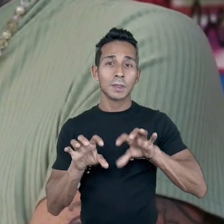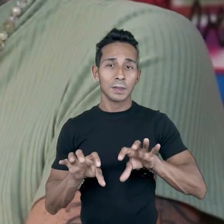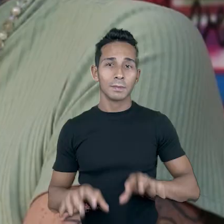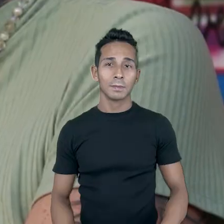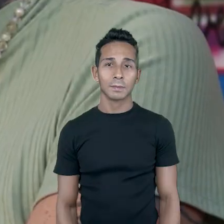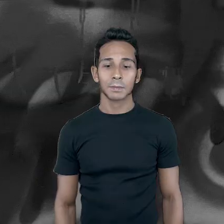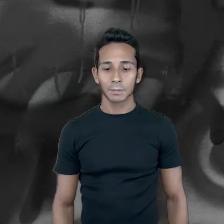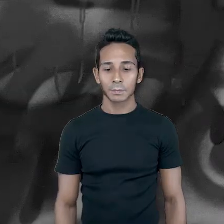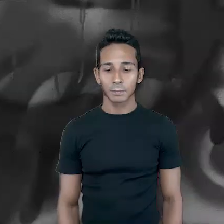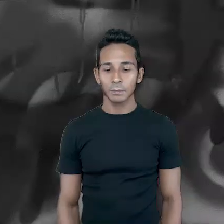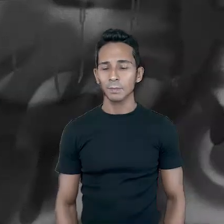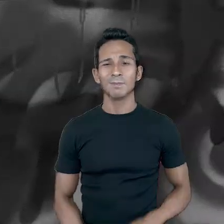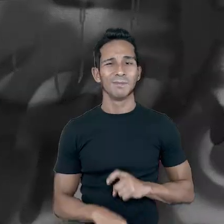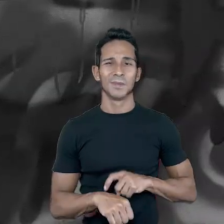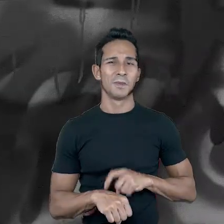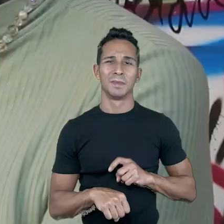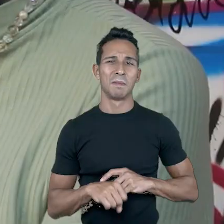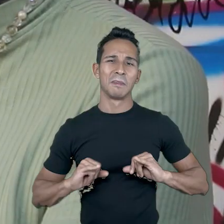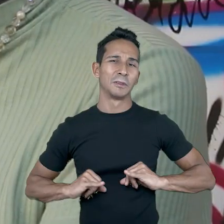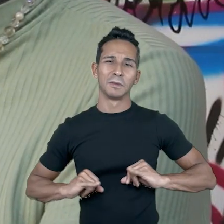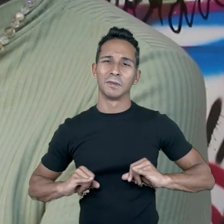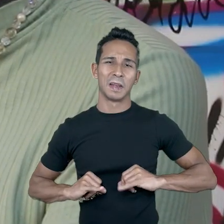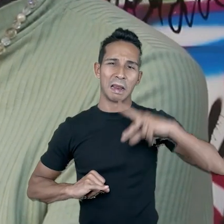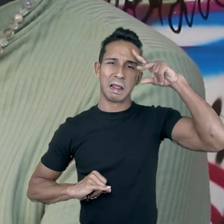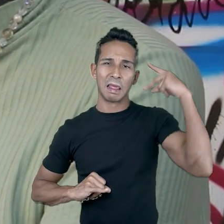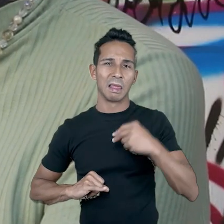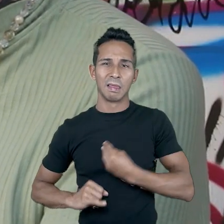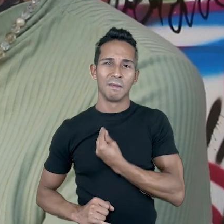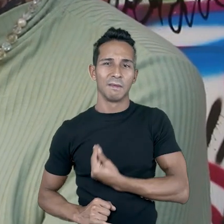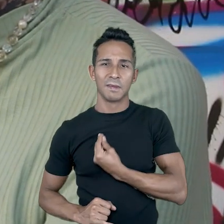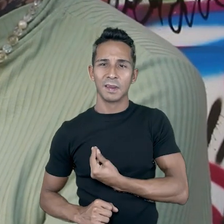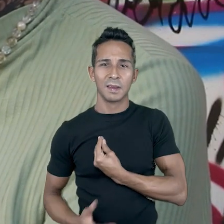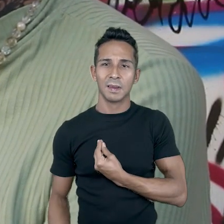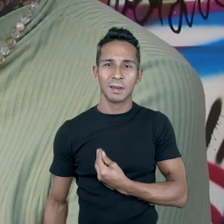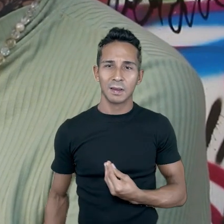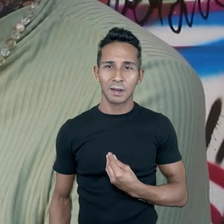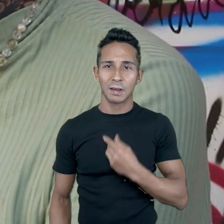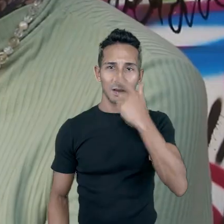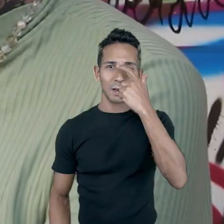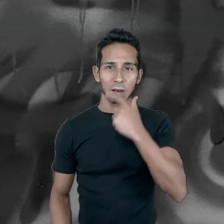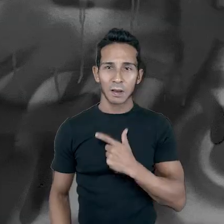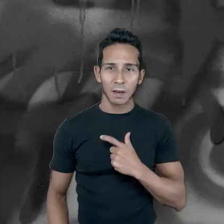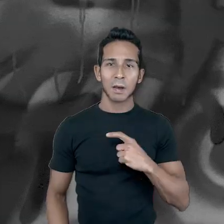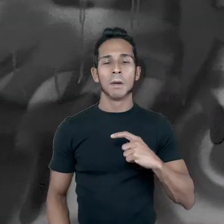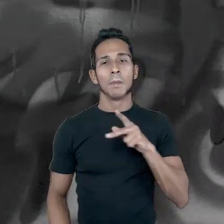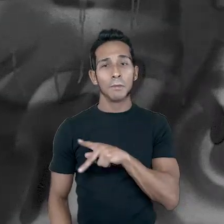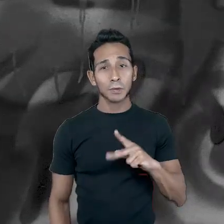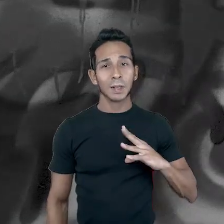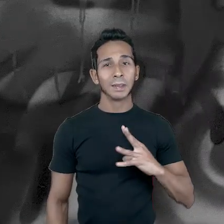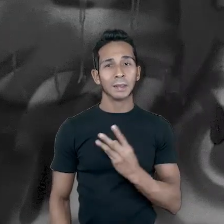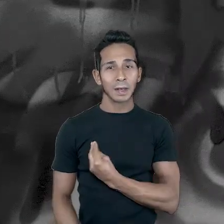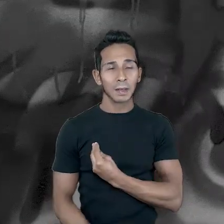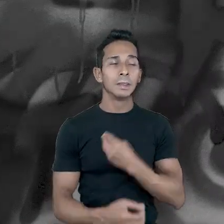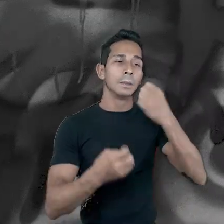isso. Isso que é política, né? Eu não tenho mais tempo para passar perrengue na vida, entendeu? Para ficar sendo